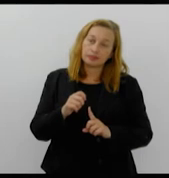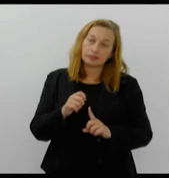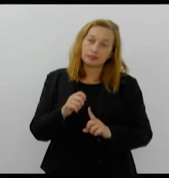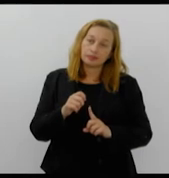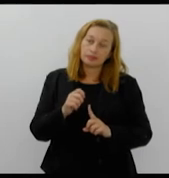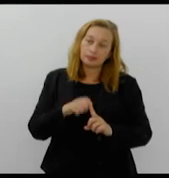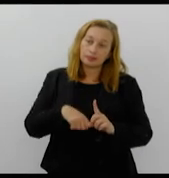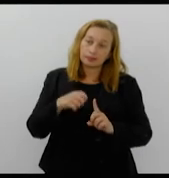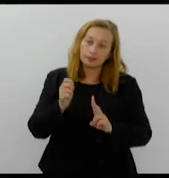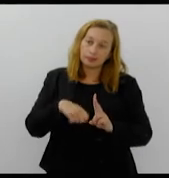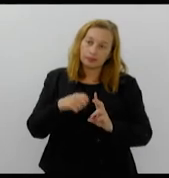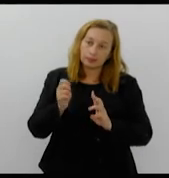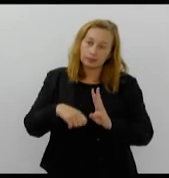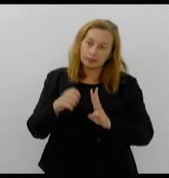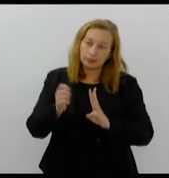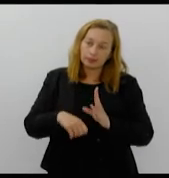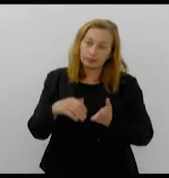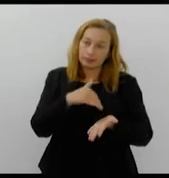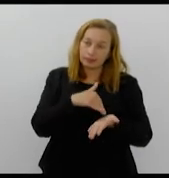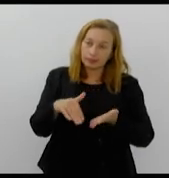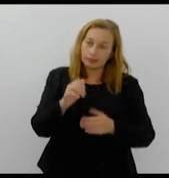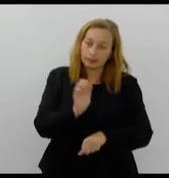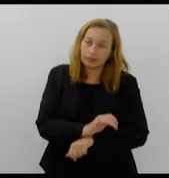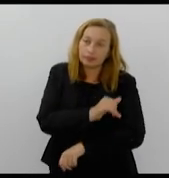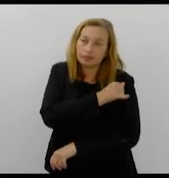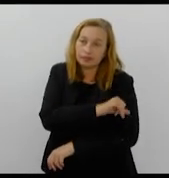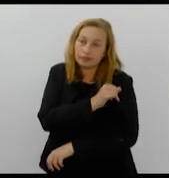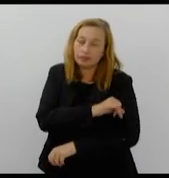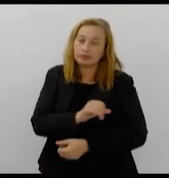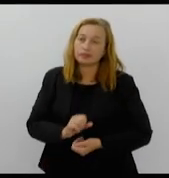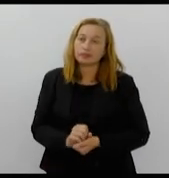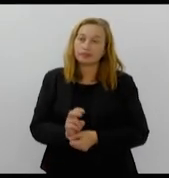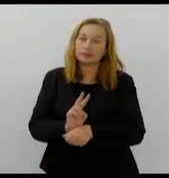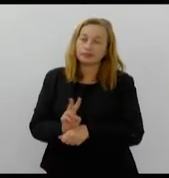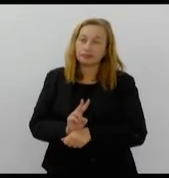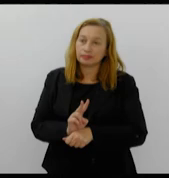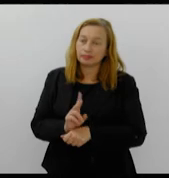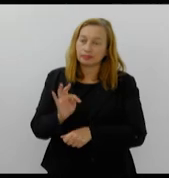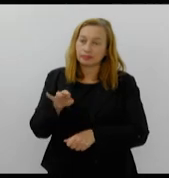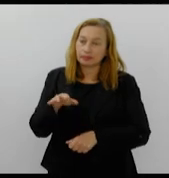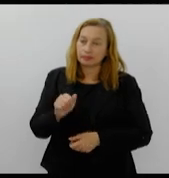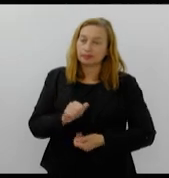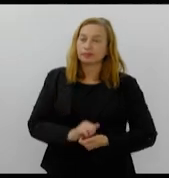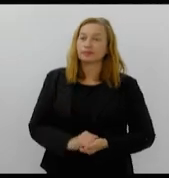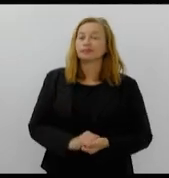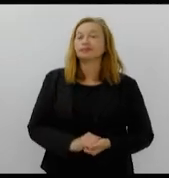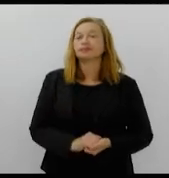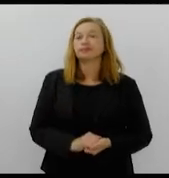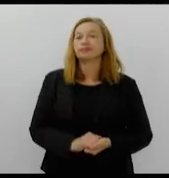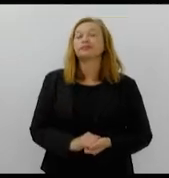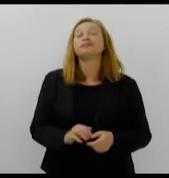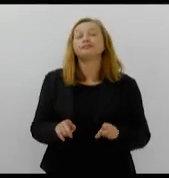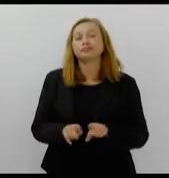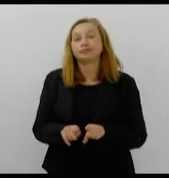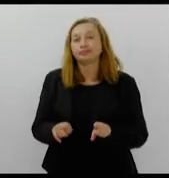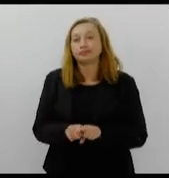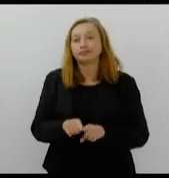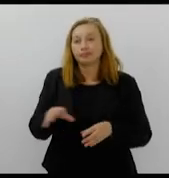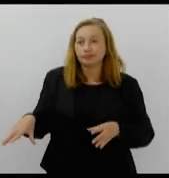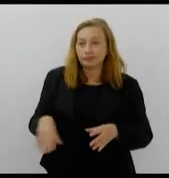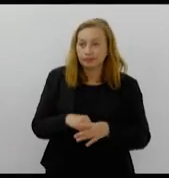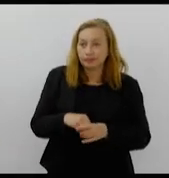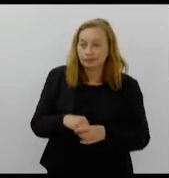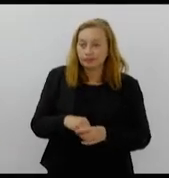Janeiro, através da Superintendência de Vigilância Sanitária. Nós também acrescentamos